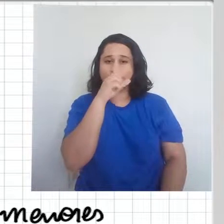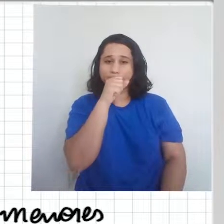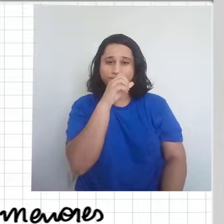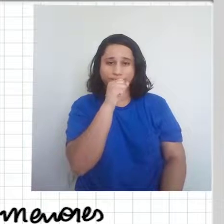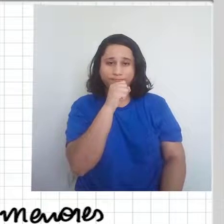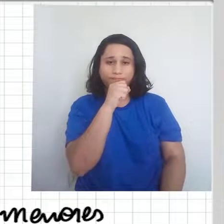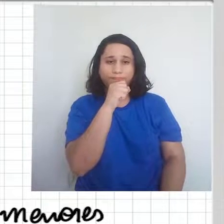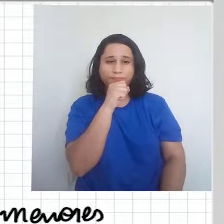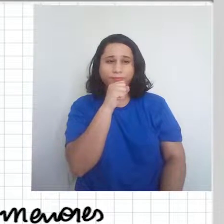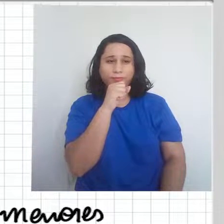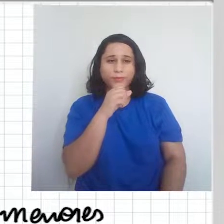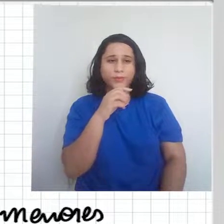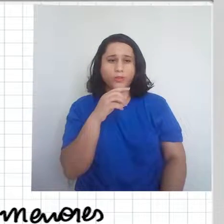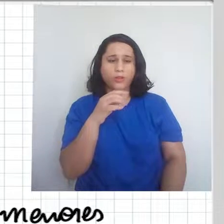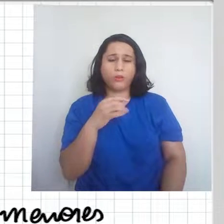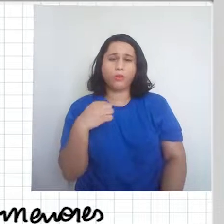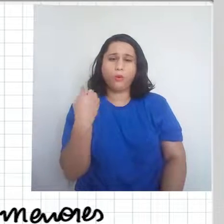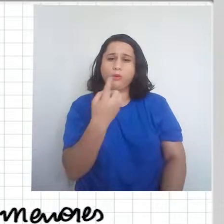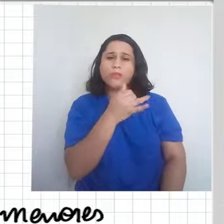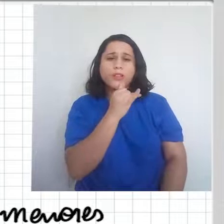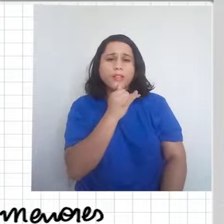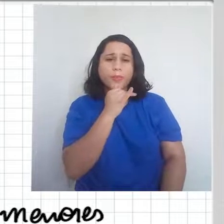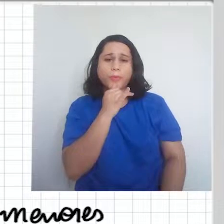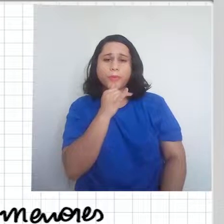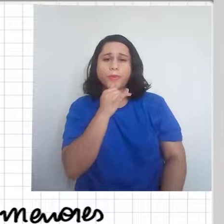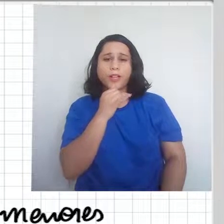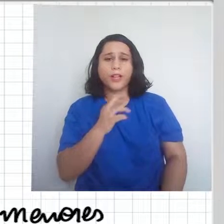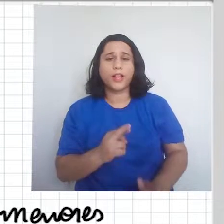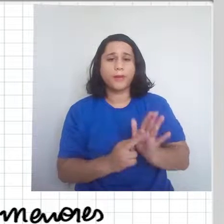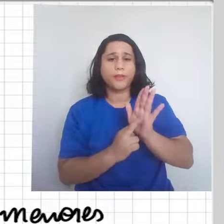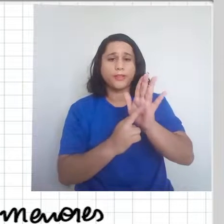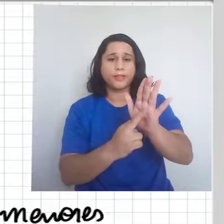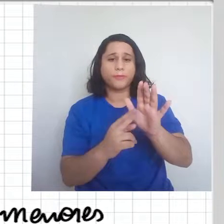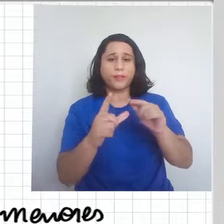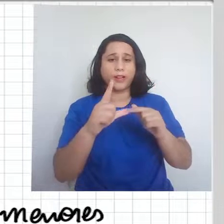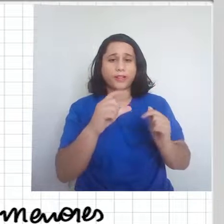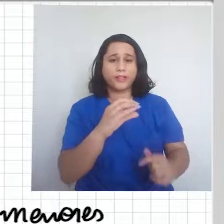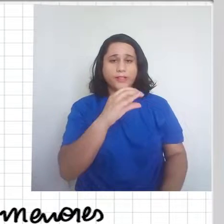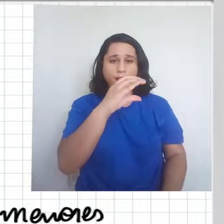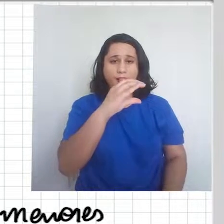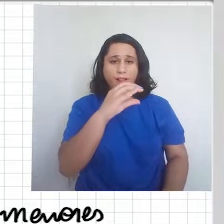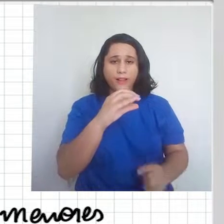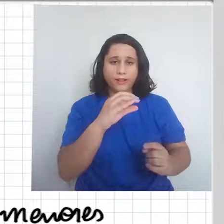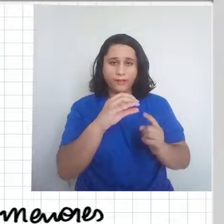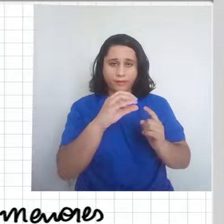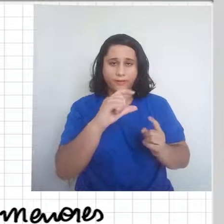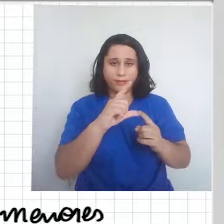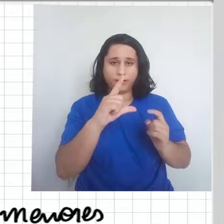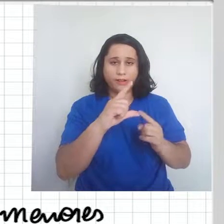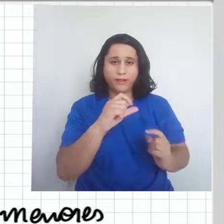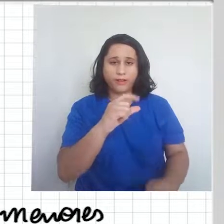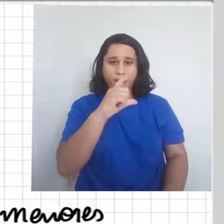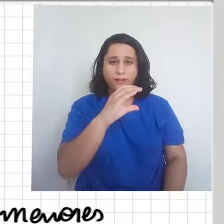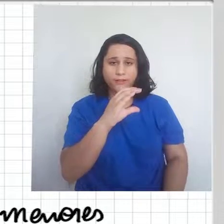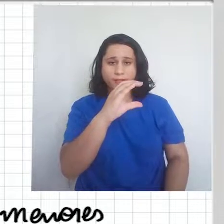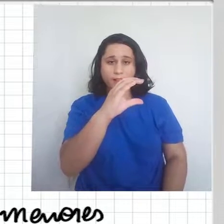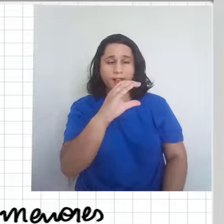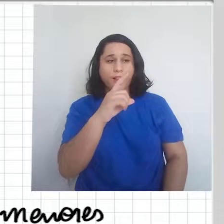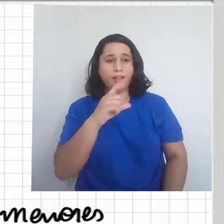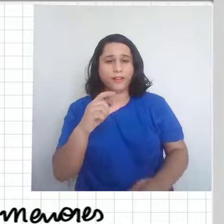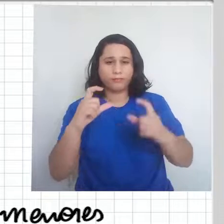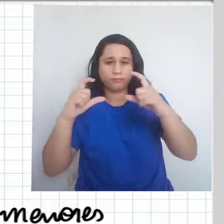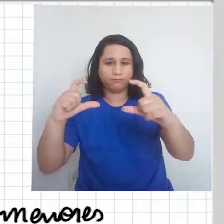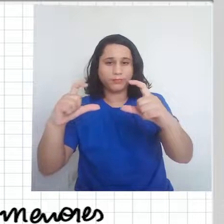sábado. Nesse nosso caso, nós representamos a letra C igual, abre chave, e colocamos os dias da